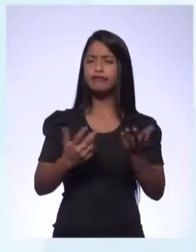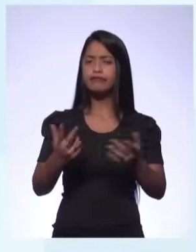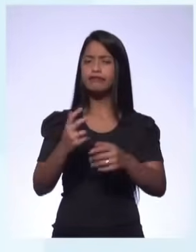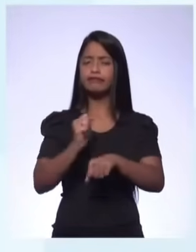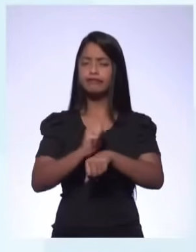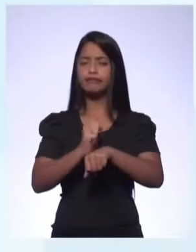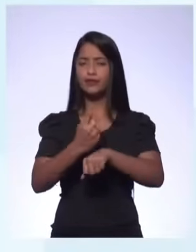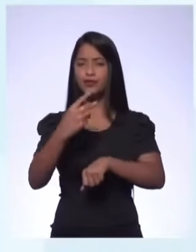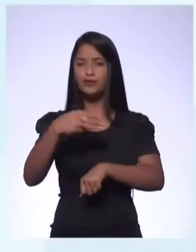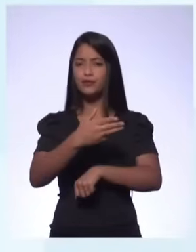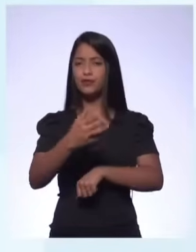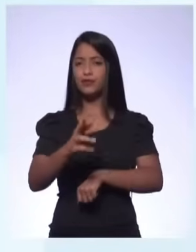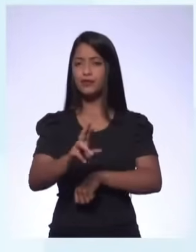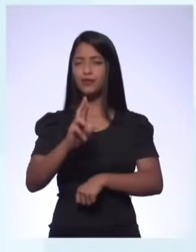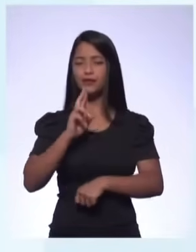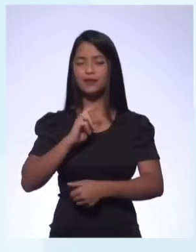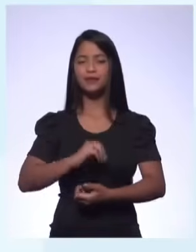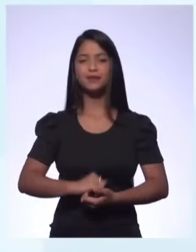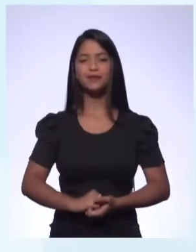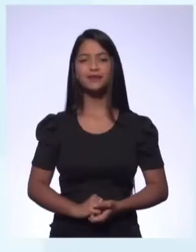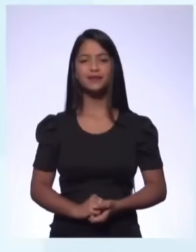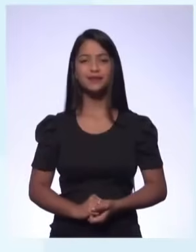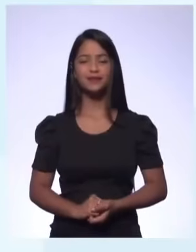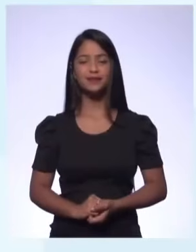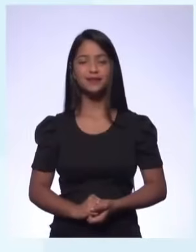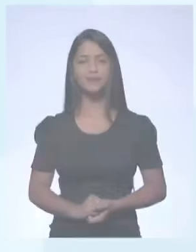vocês responderem e depois a gente complementa. Tá?